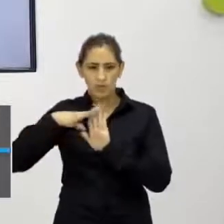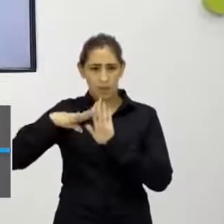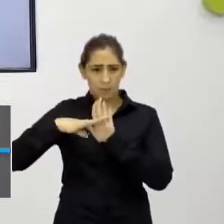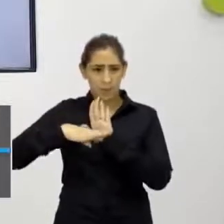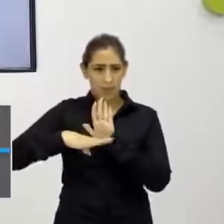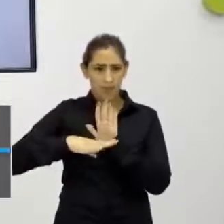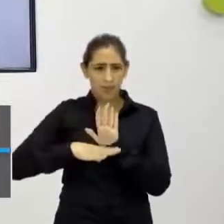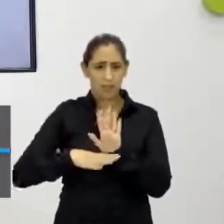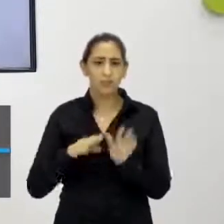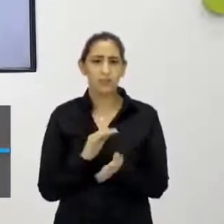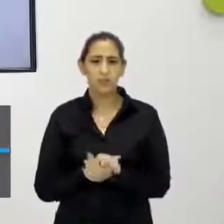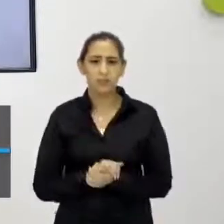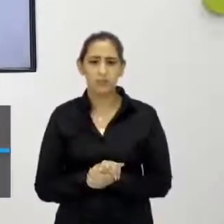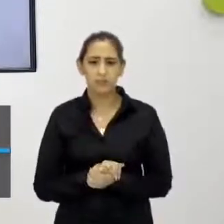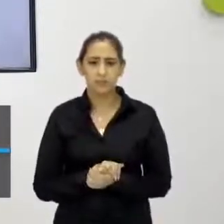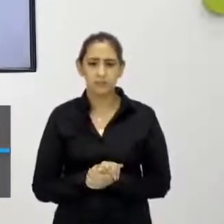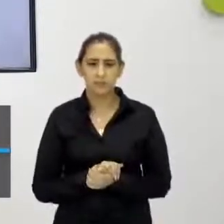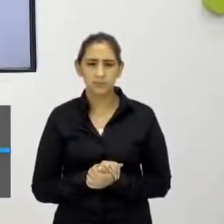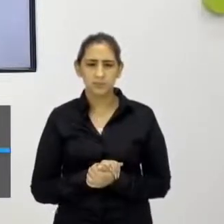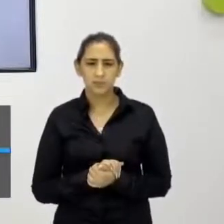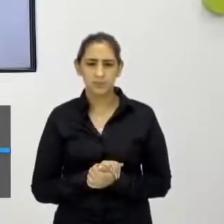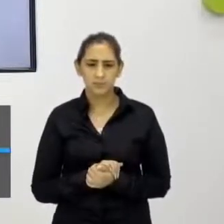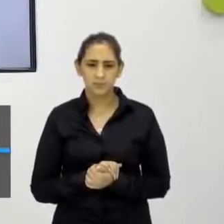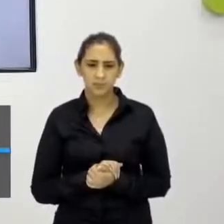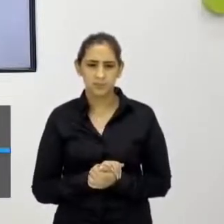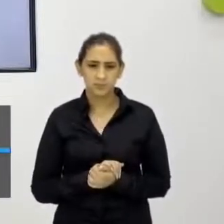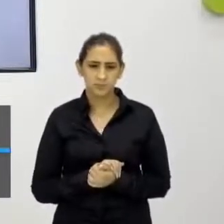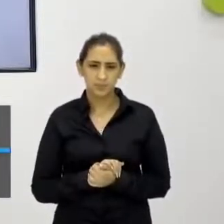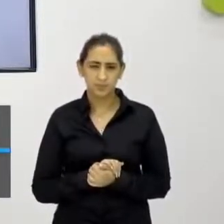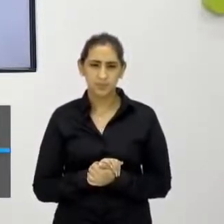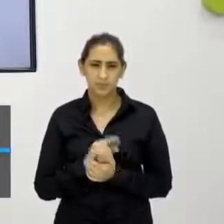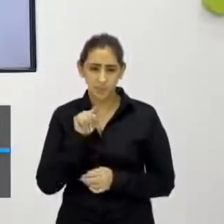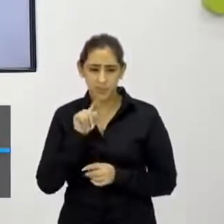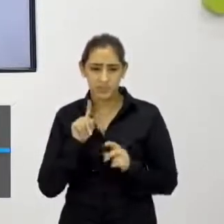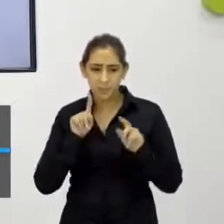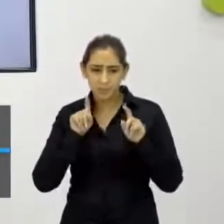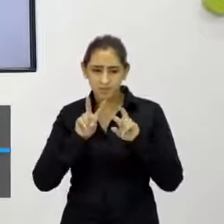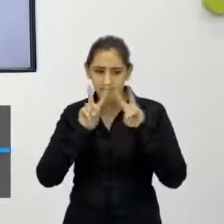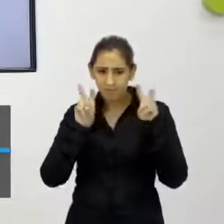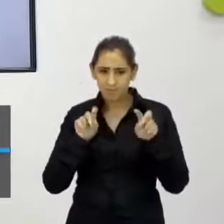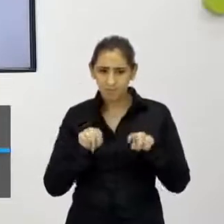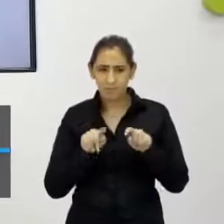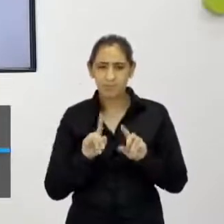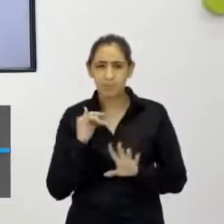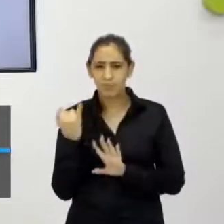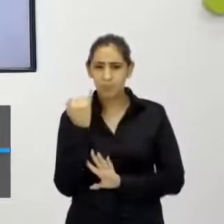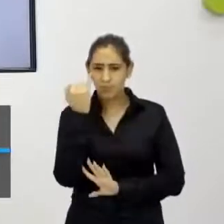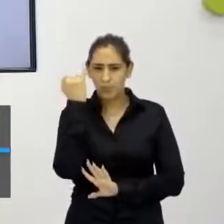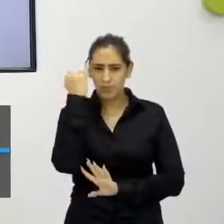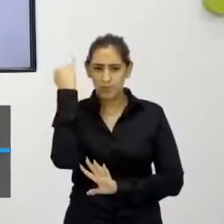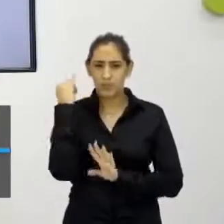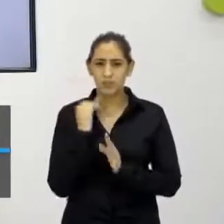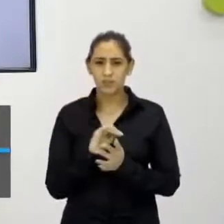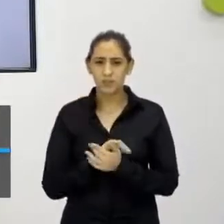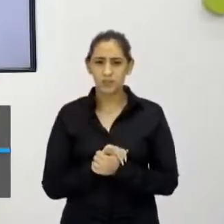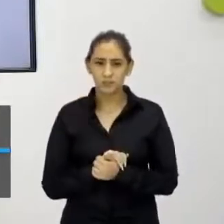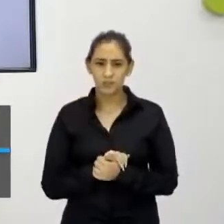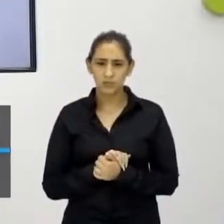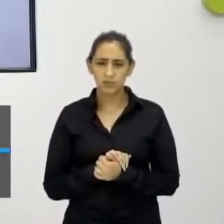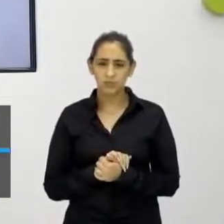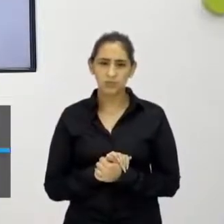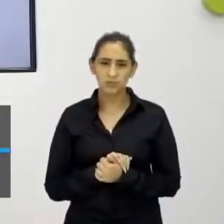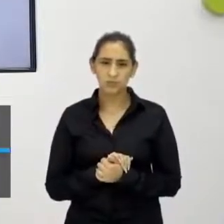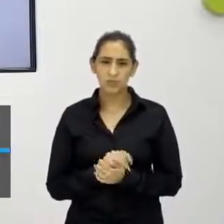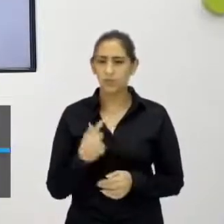usando esquemas, e neste ponto é interessante, nisso que eu falei sobre